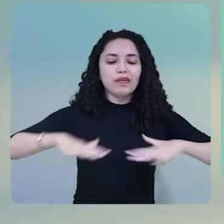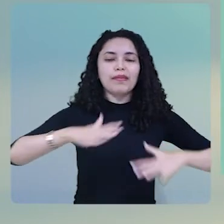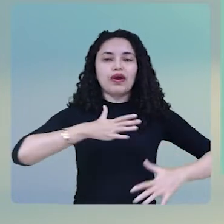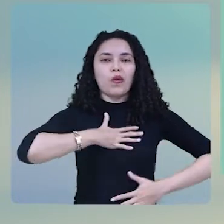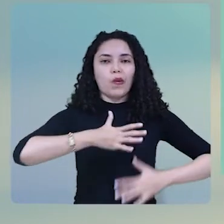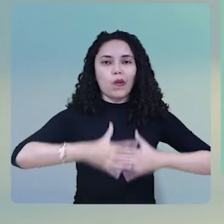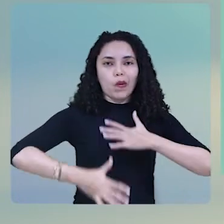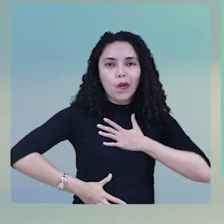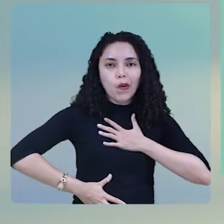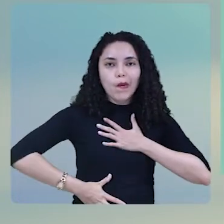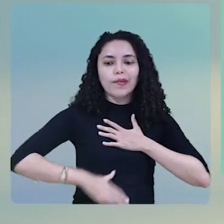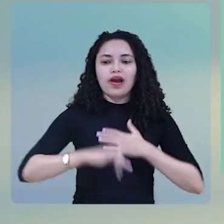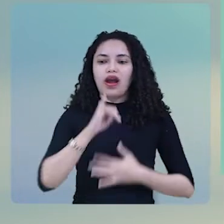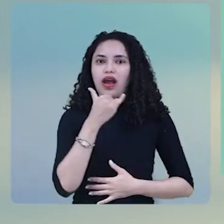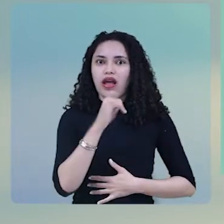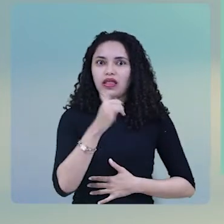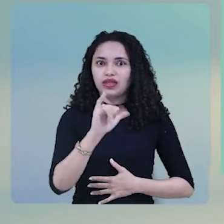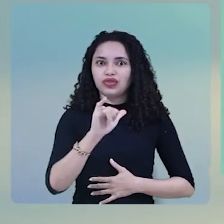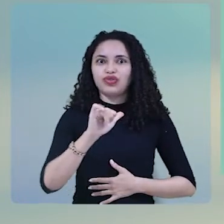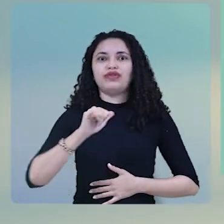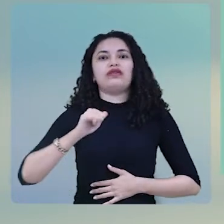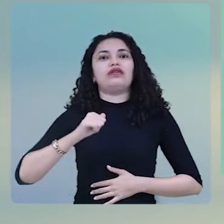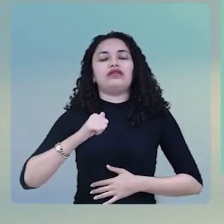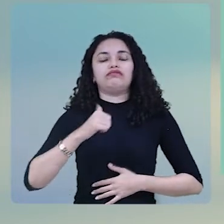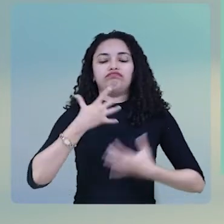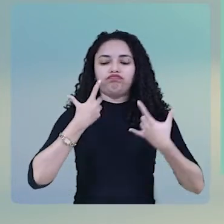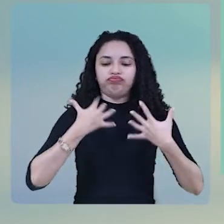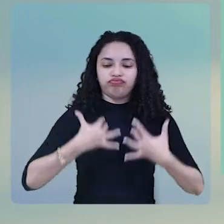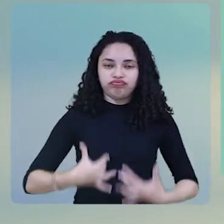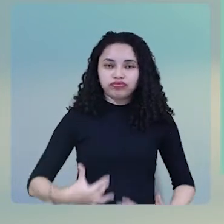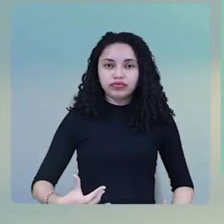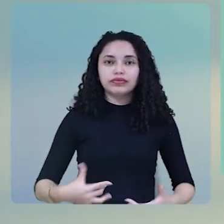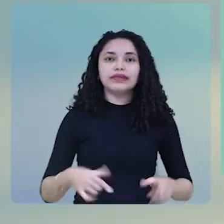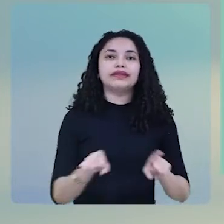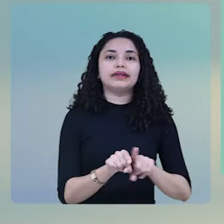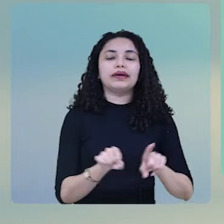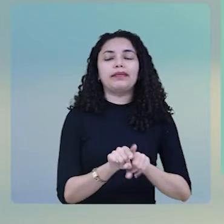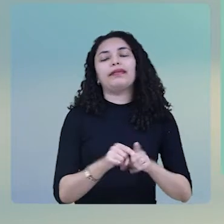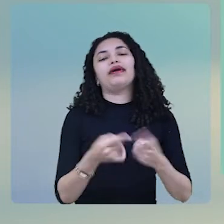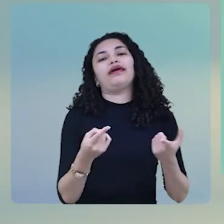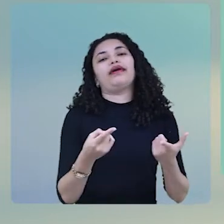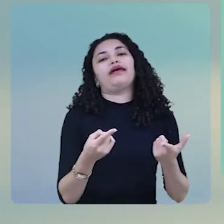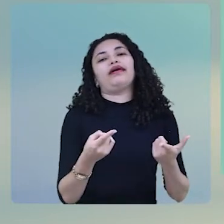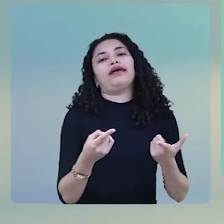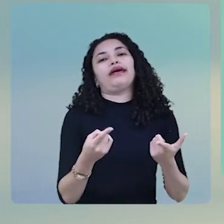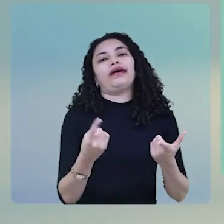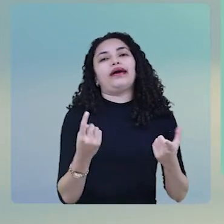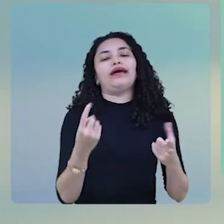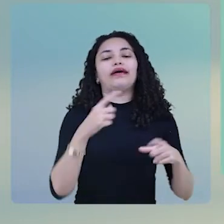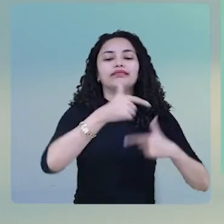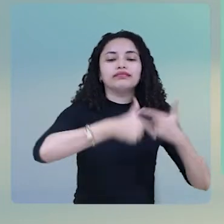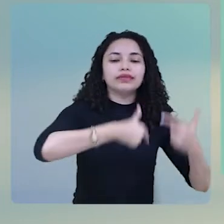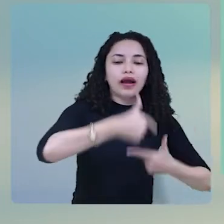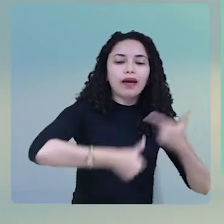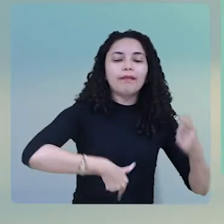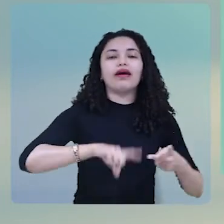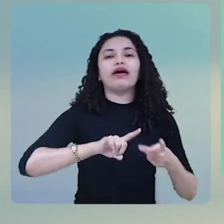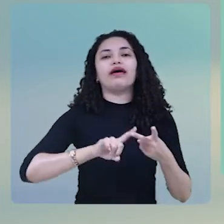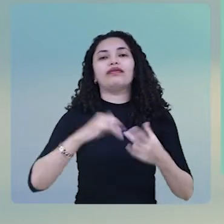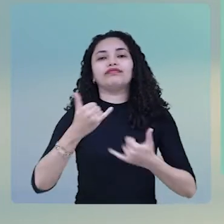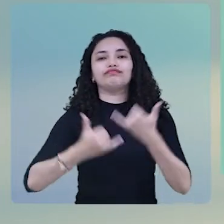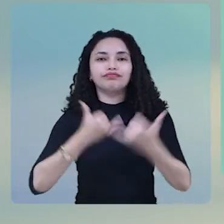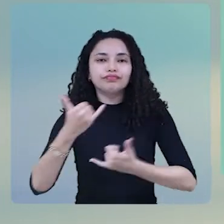gasto de energia, incluindo atividades realizadas no nosso trabalho, nos jogos, na execução de